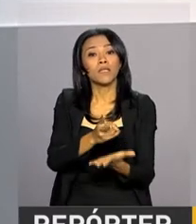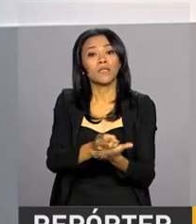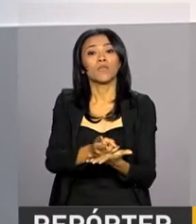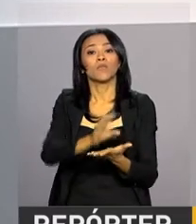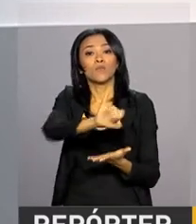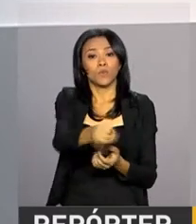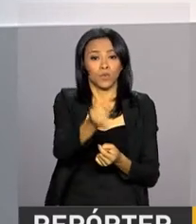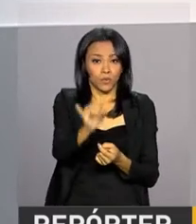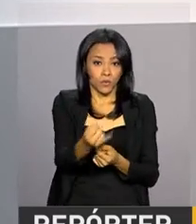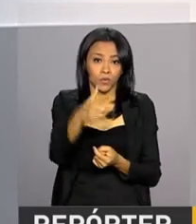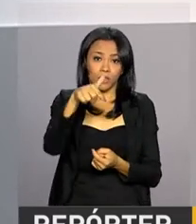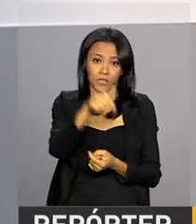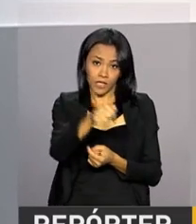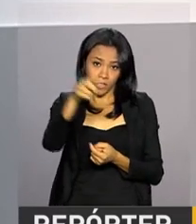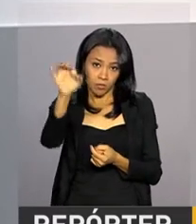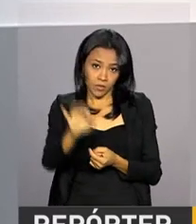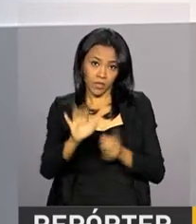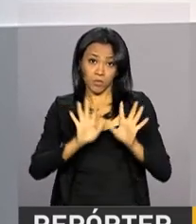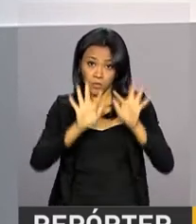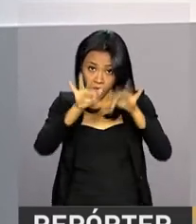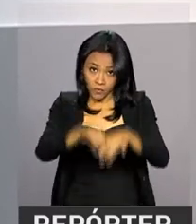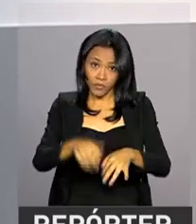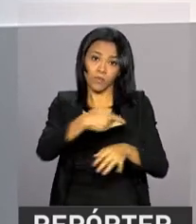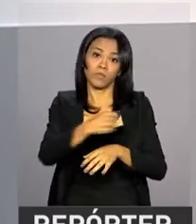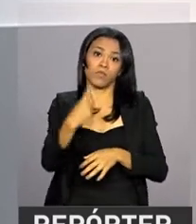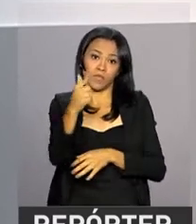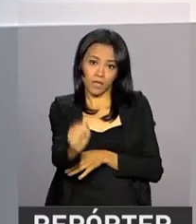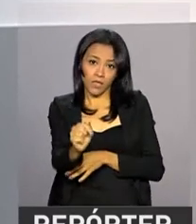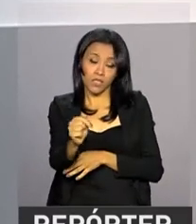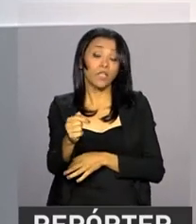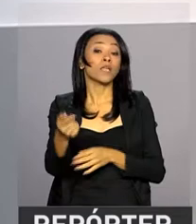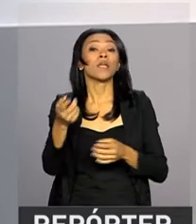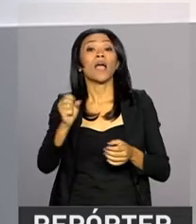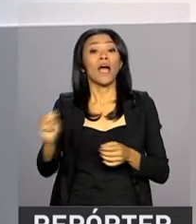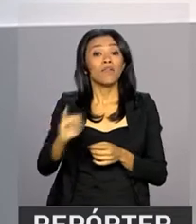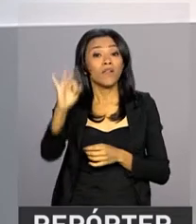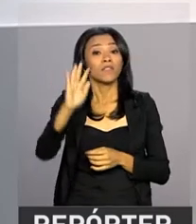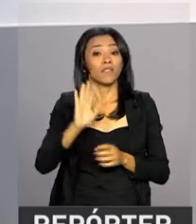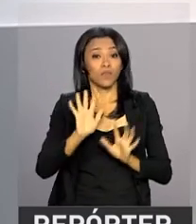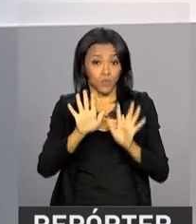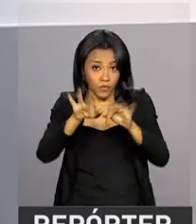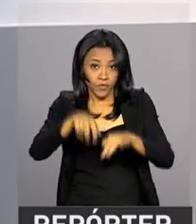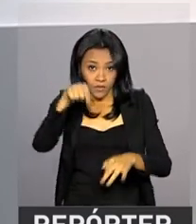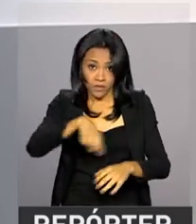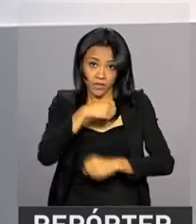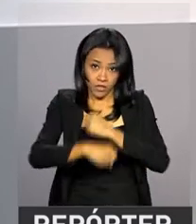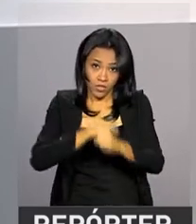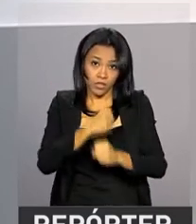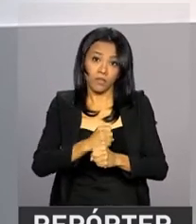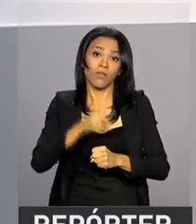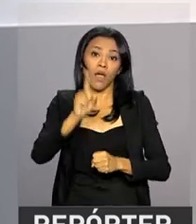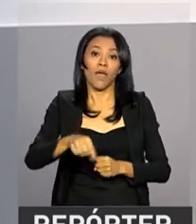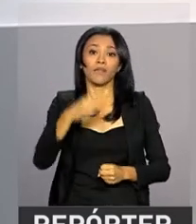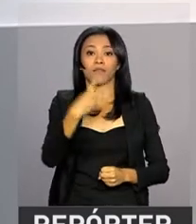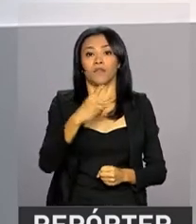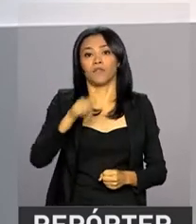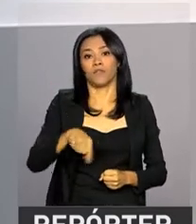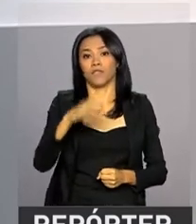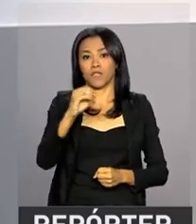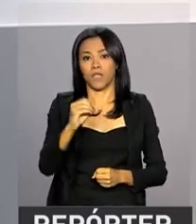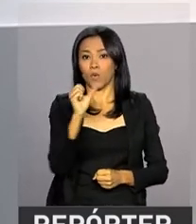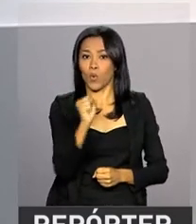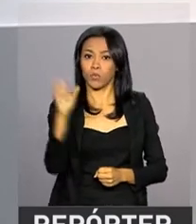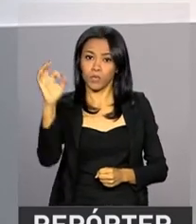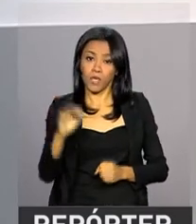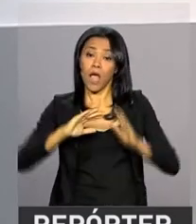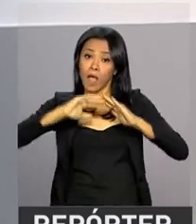em 7% ao final de 2017. A expectativa de inflação ao final deste ano é 3,08%, abaixo